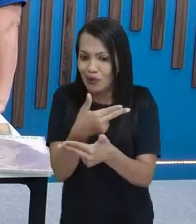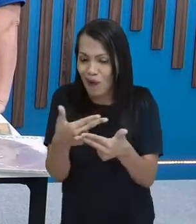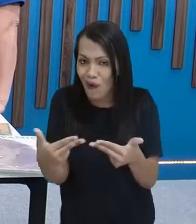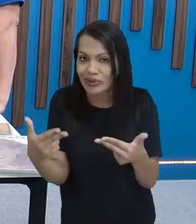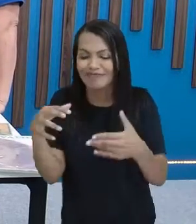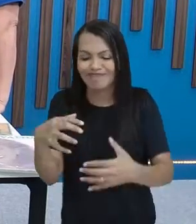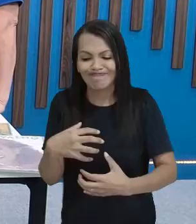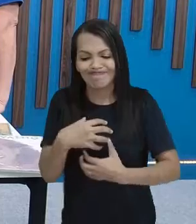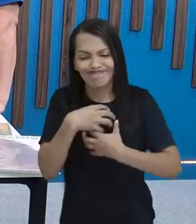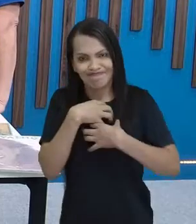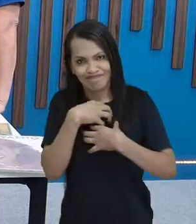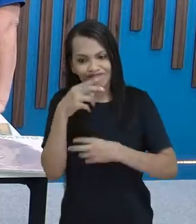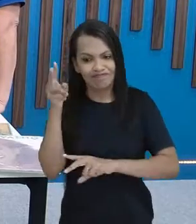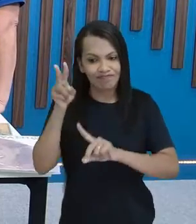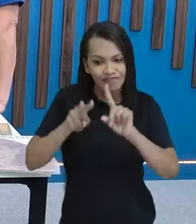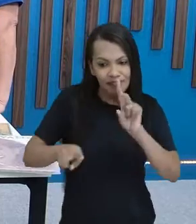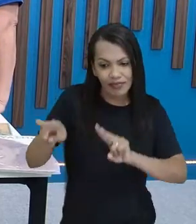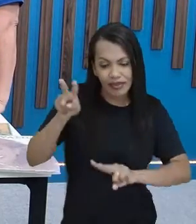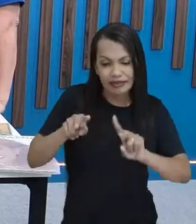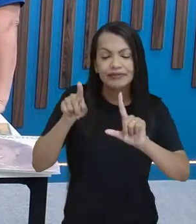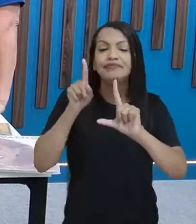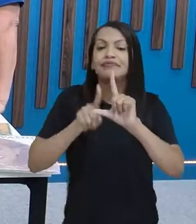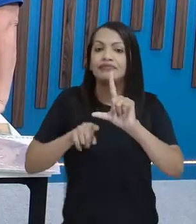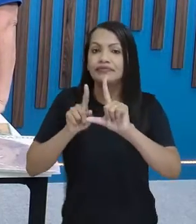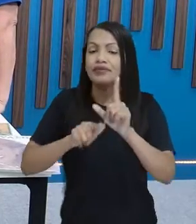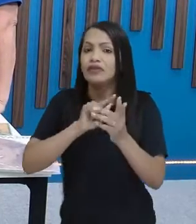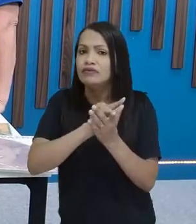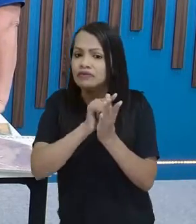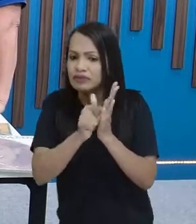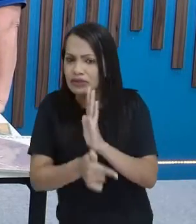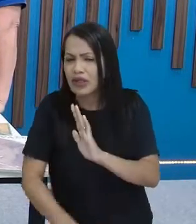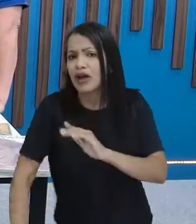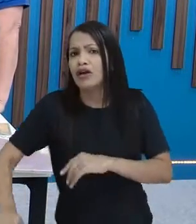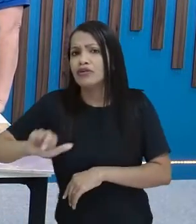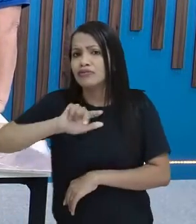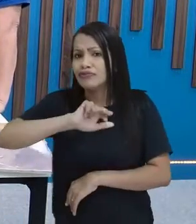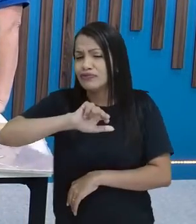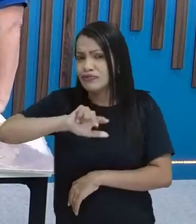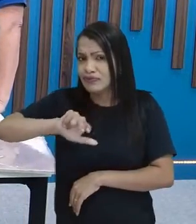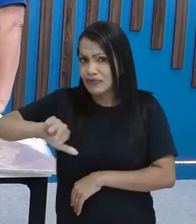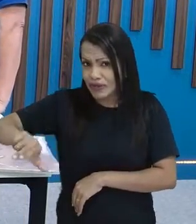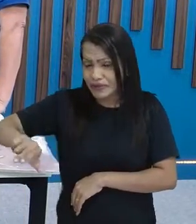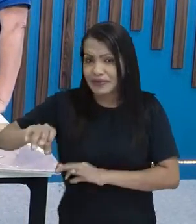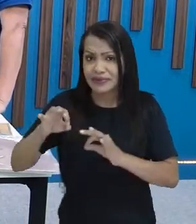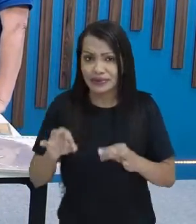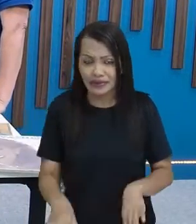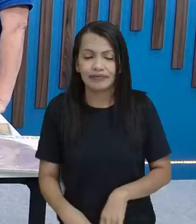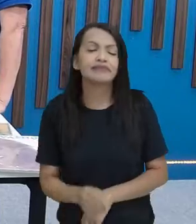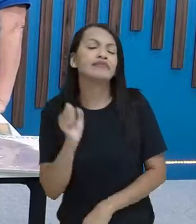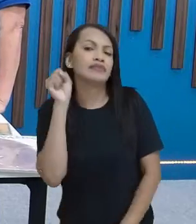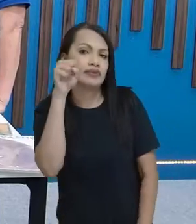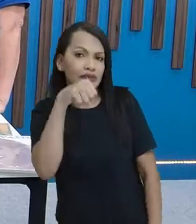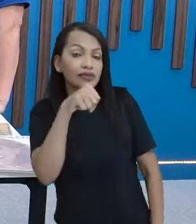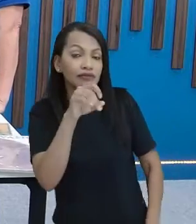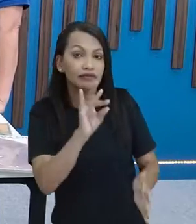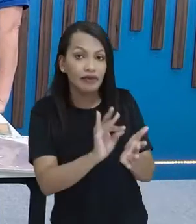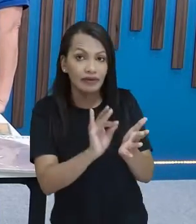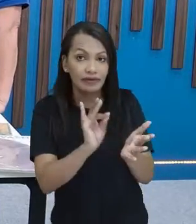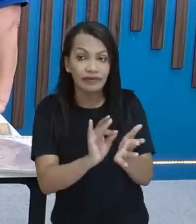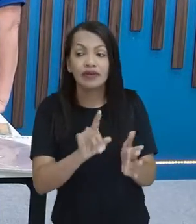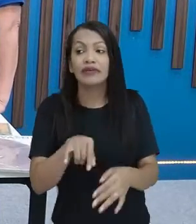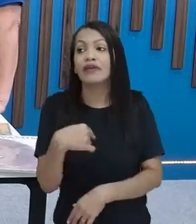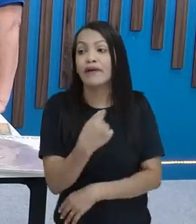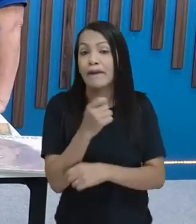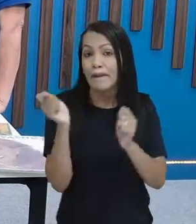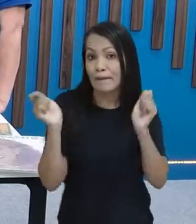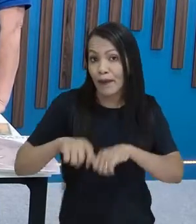é? Então, falar de gêneros é falar de diversidade, correto? Sim. É verdade, é verdade. Exatamente. Não é? E a gente